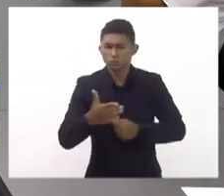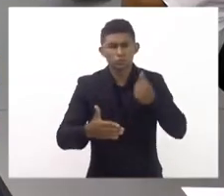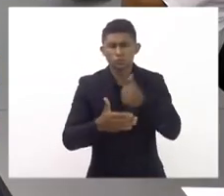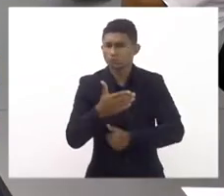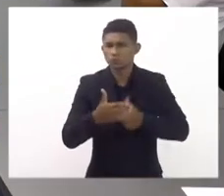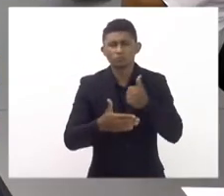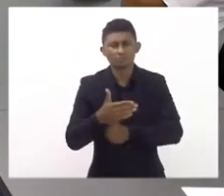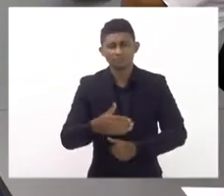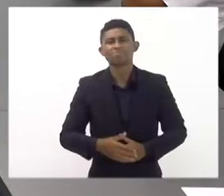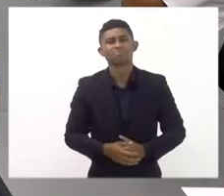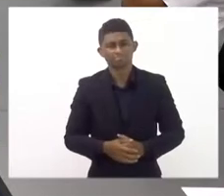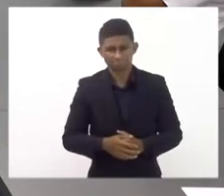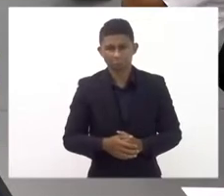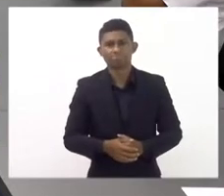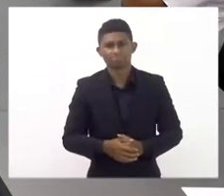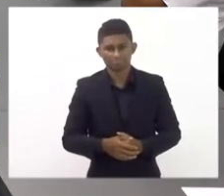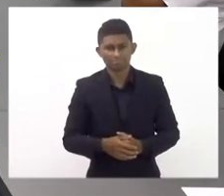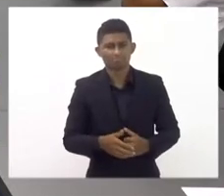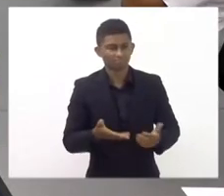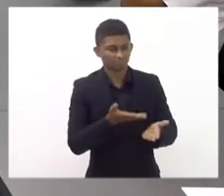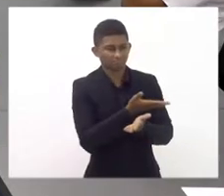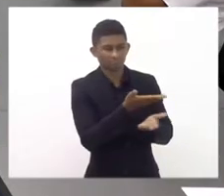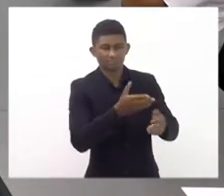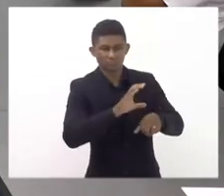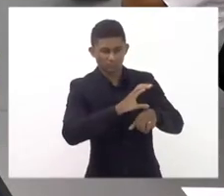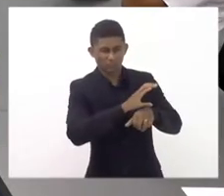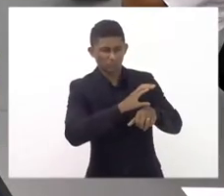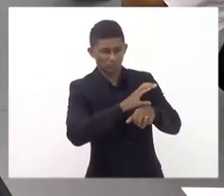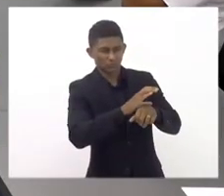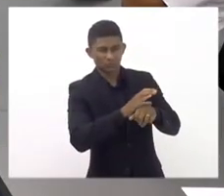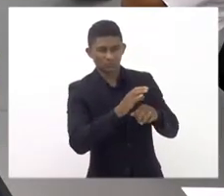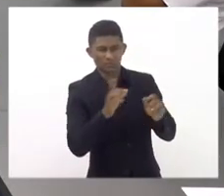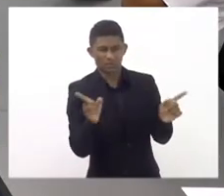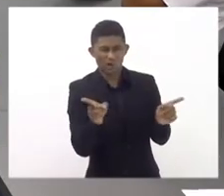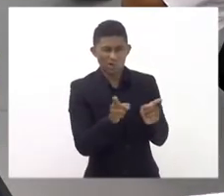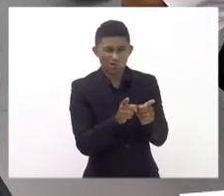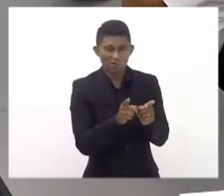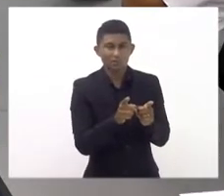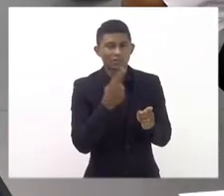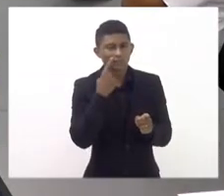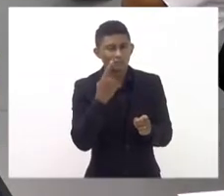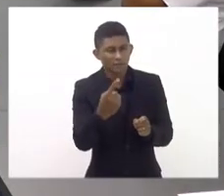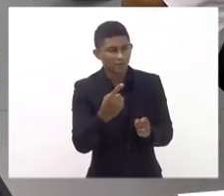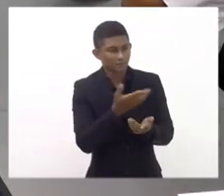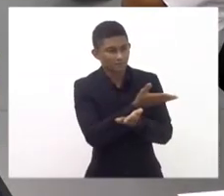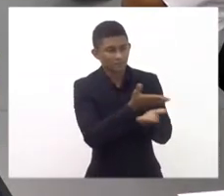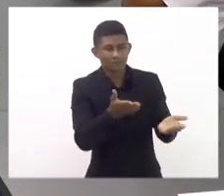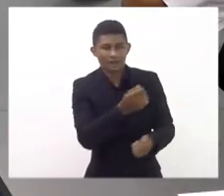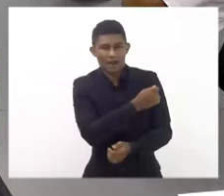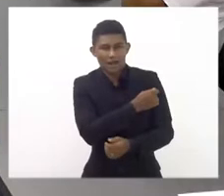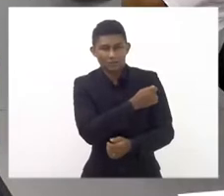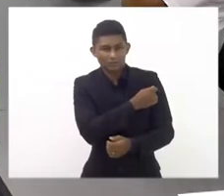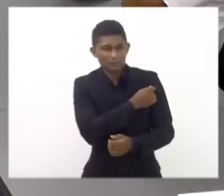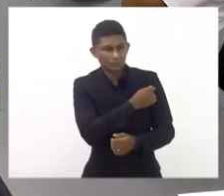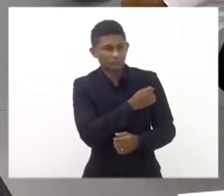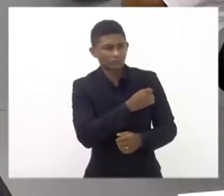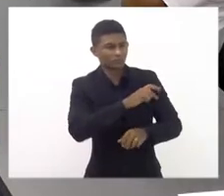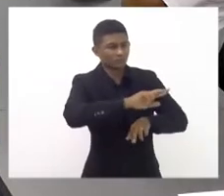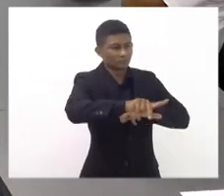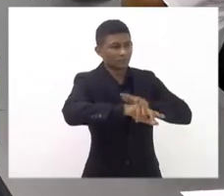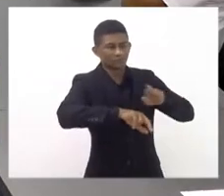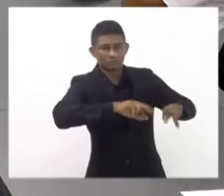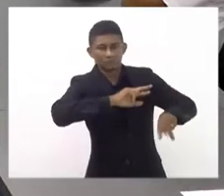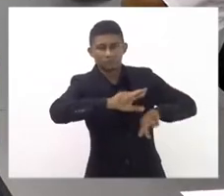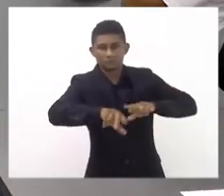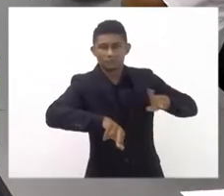mais tempo, né, vocês são um curso um pouco mais curto, a gente vê algumas diferentes gerações de estudantes passando. Eu queria destacar que os estudantes